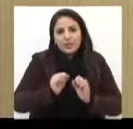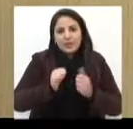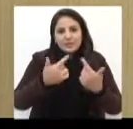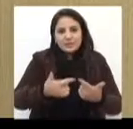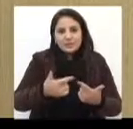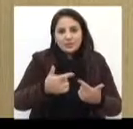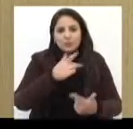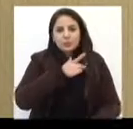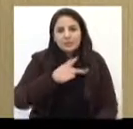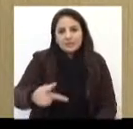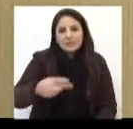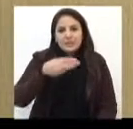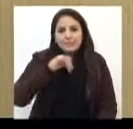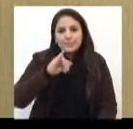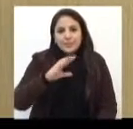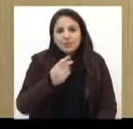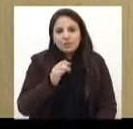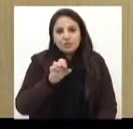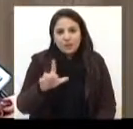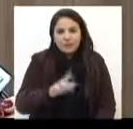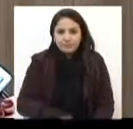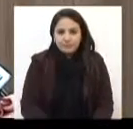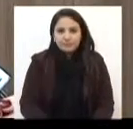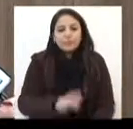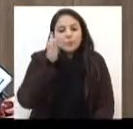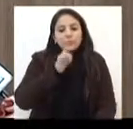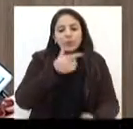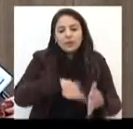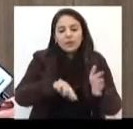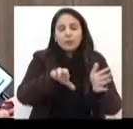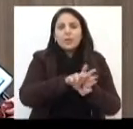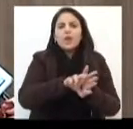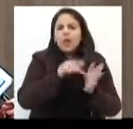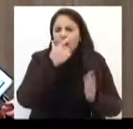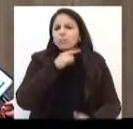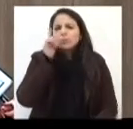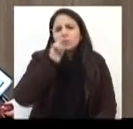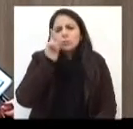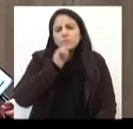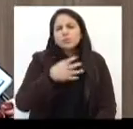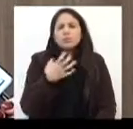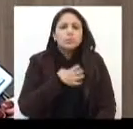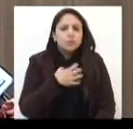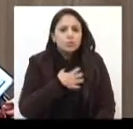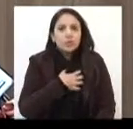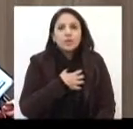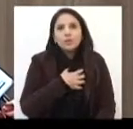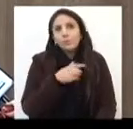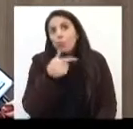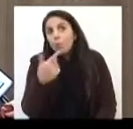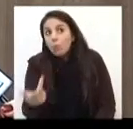ações do presidente interino Michel Temer. Ele está recuperando e eu acho que ele vai conseguir, de uma forma ou de outra,